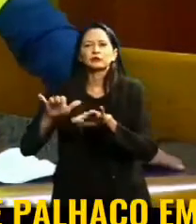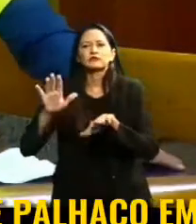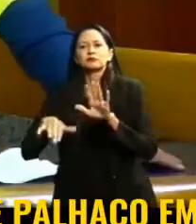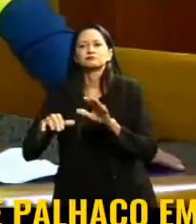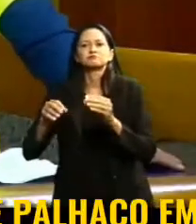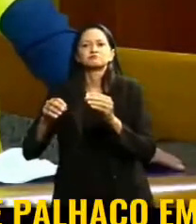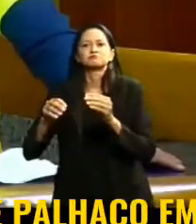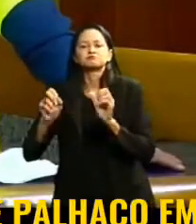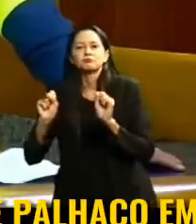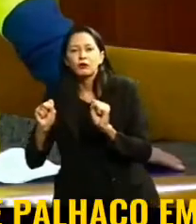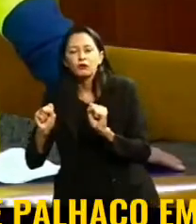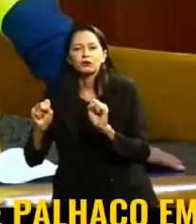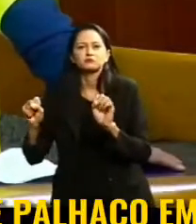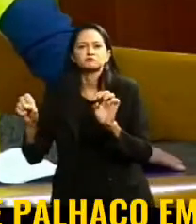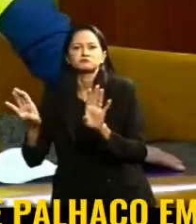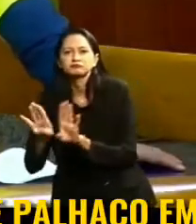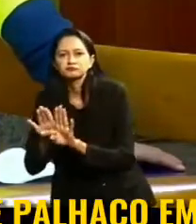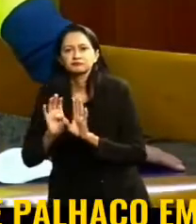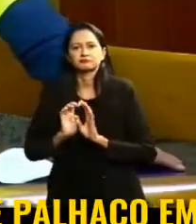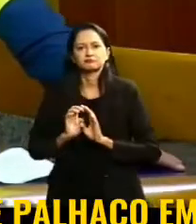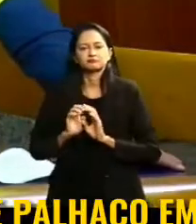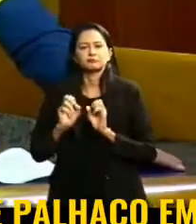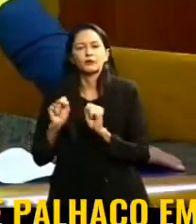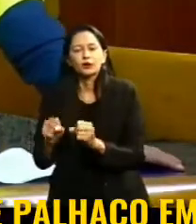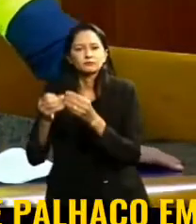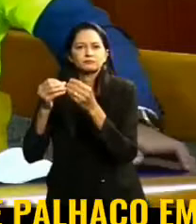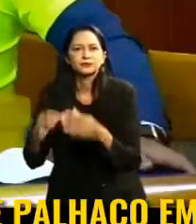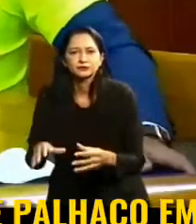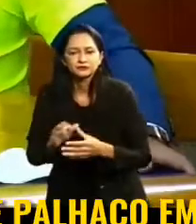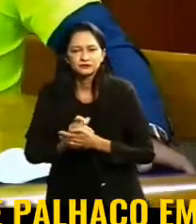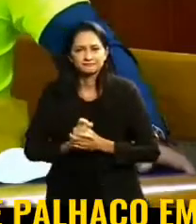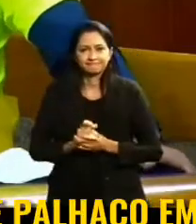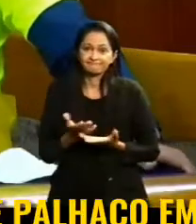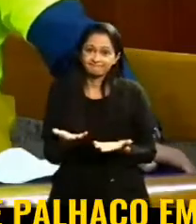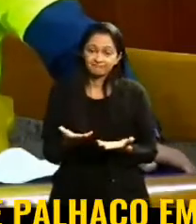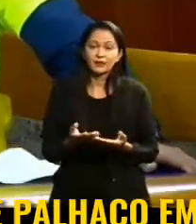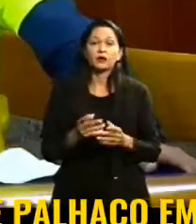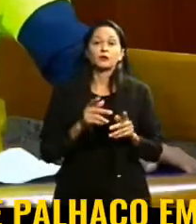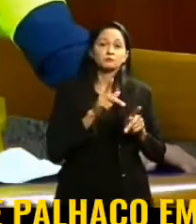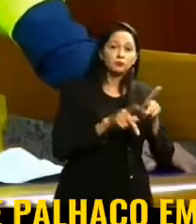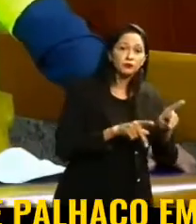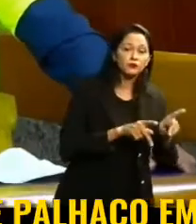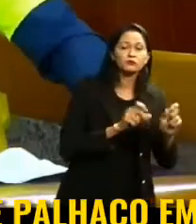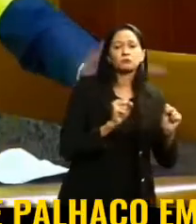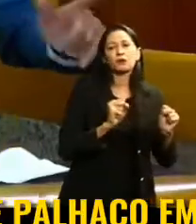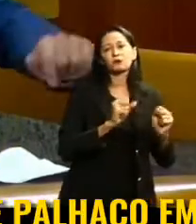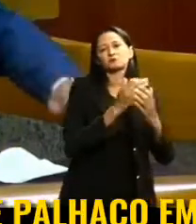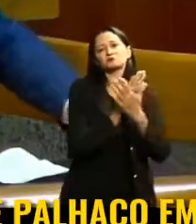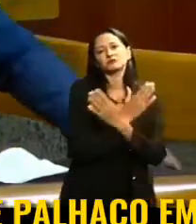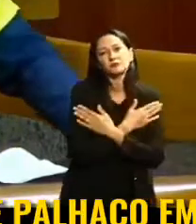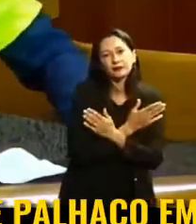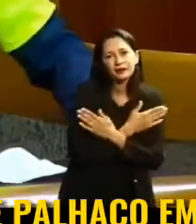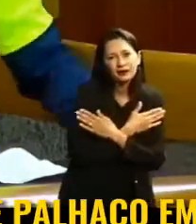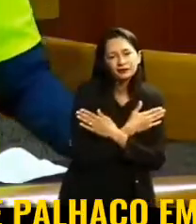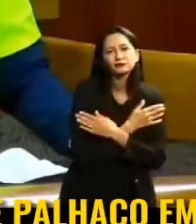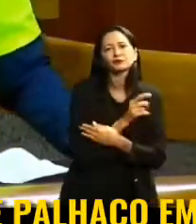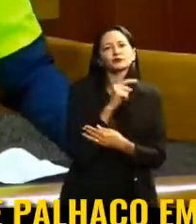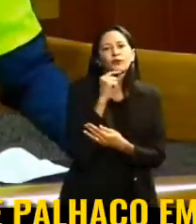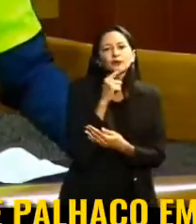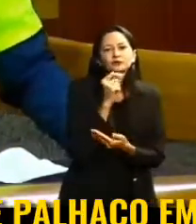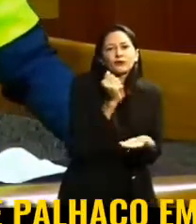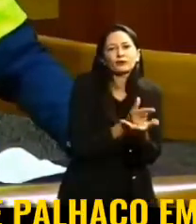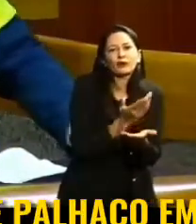empresários voltarem a quebrar, pode acontecer isso, o cidadão ficar sem emprego, sem ter como ganhar o seu pão de cada